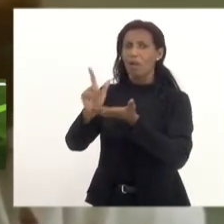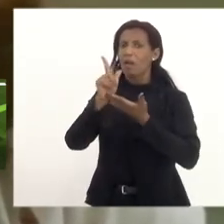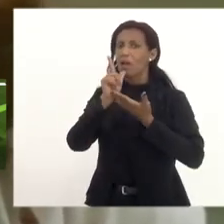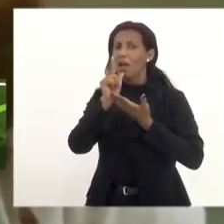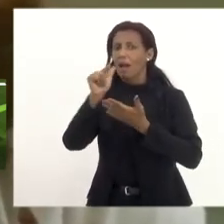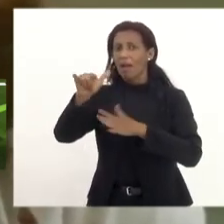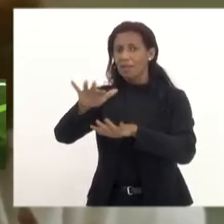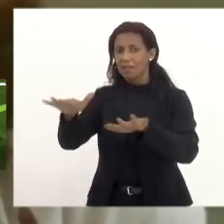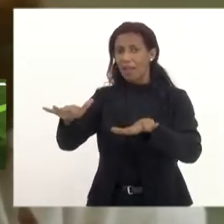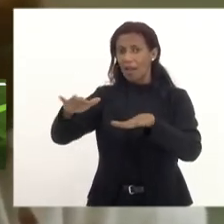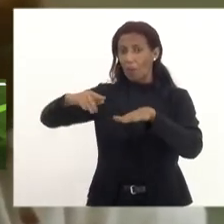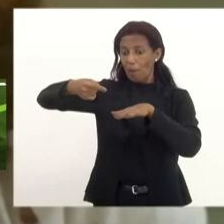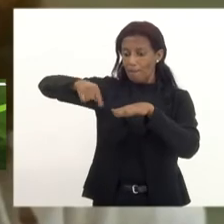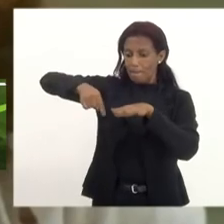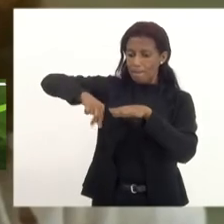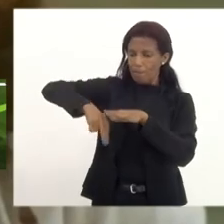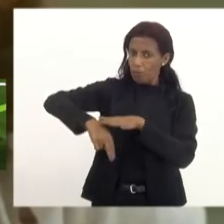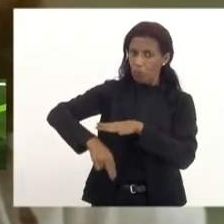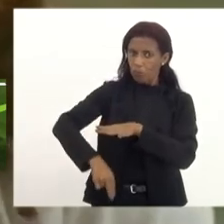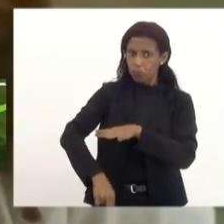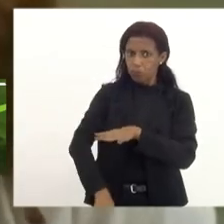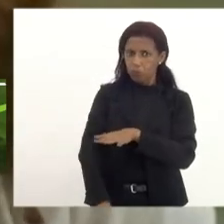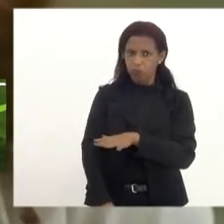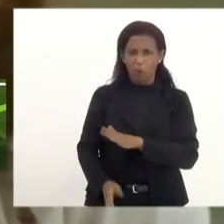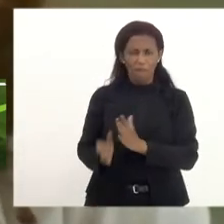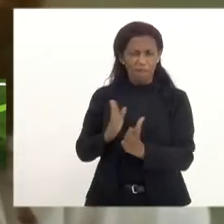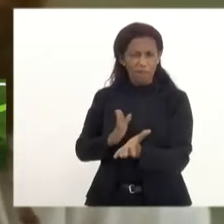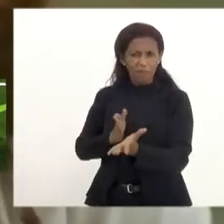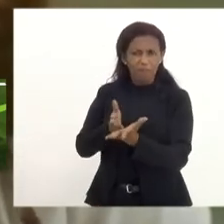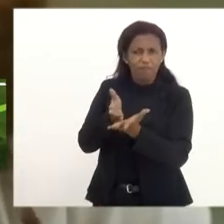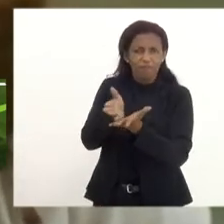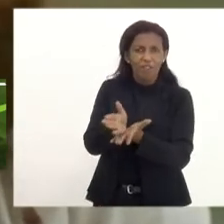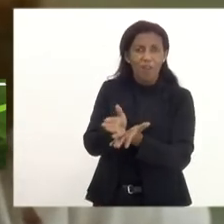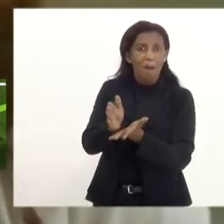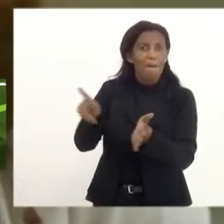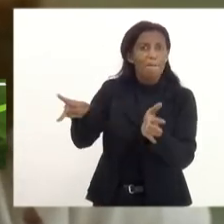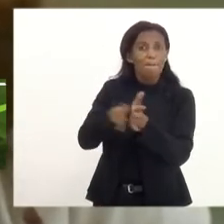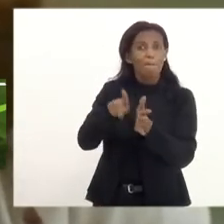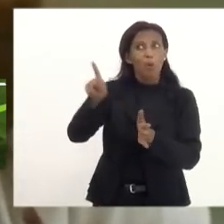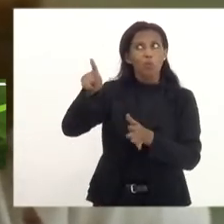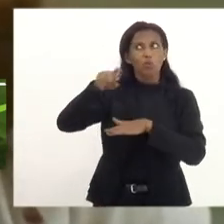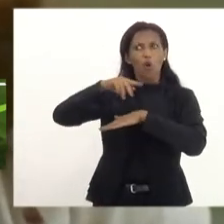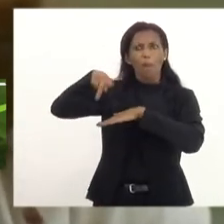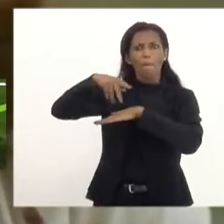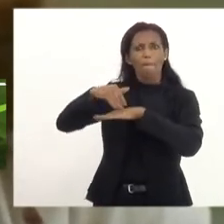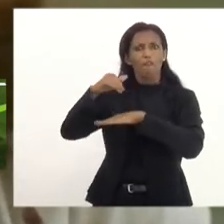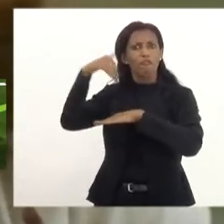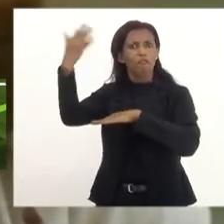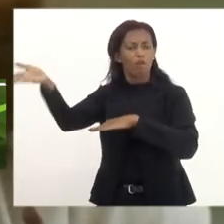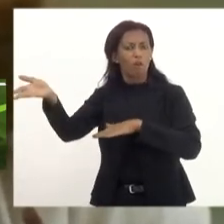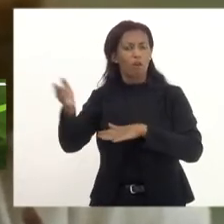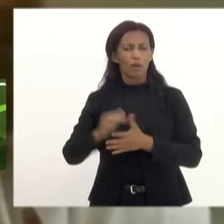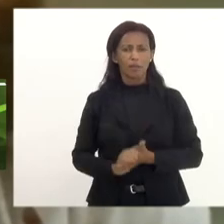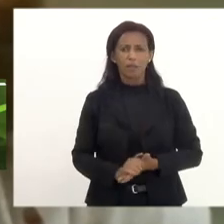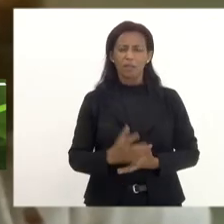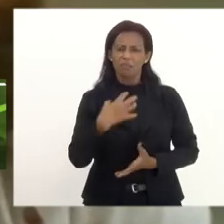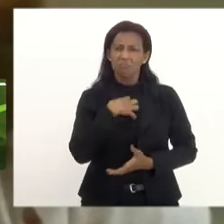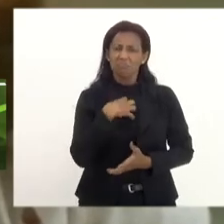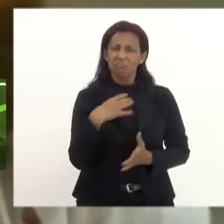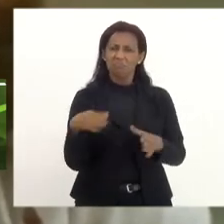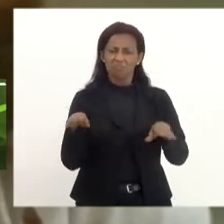profundas e ultraprofundas foi assim, tão direcionado ao exterior que essa cláusula teve seu